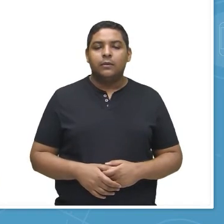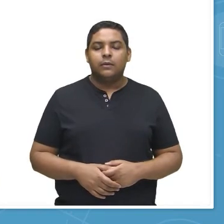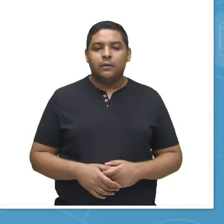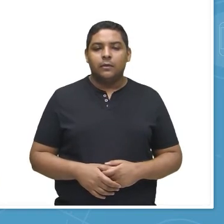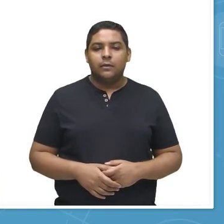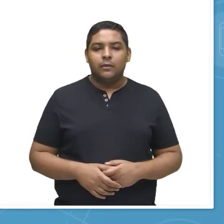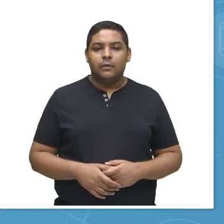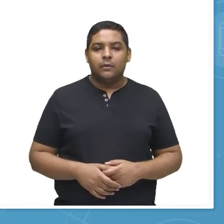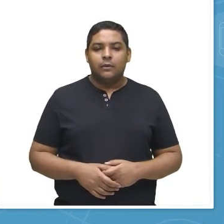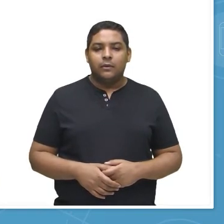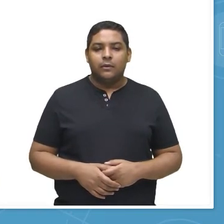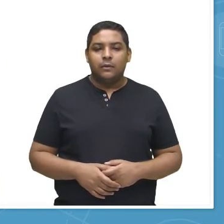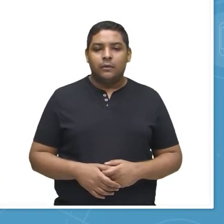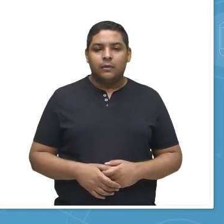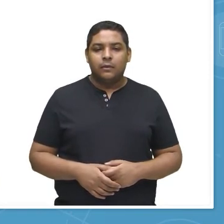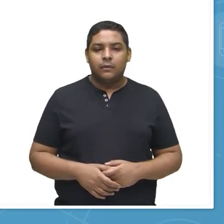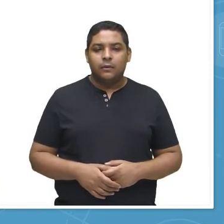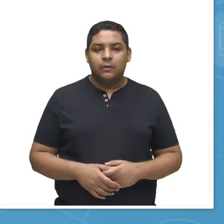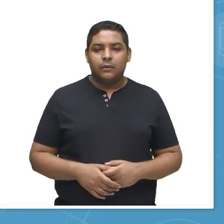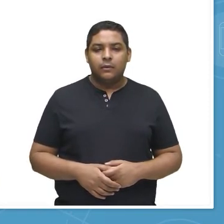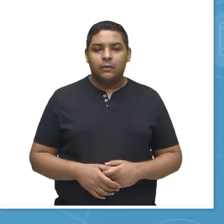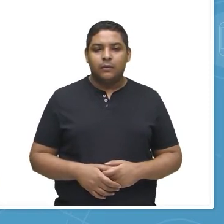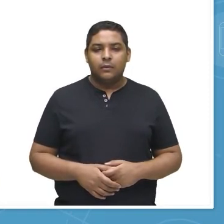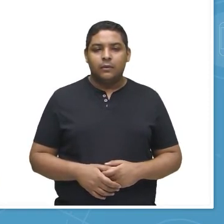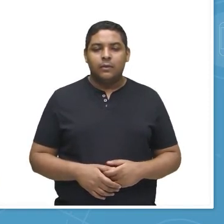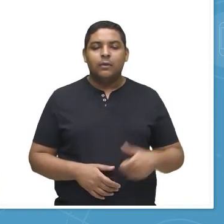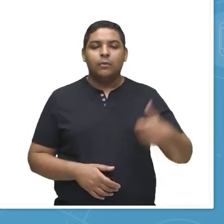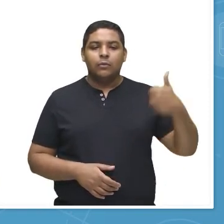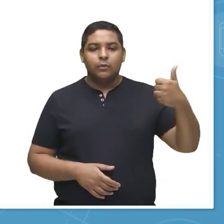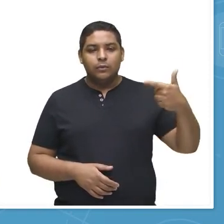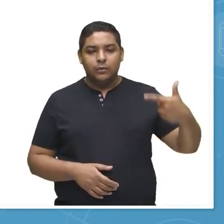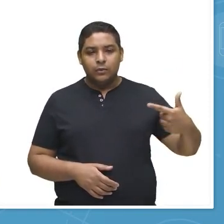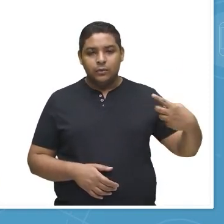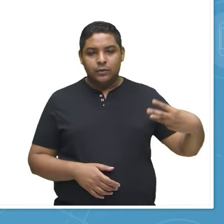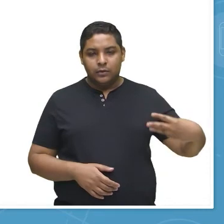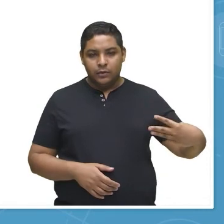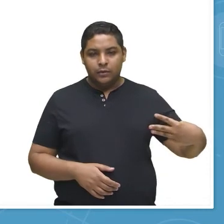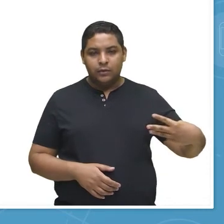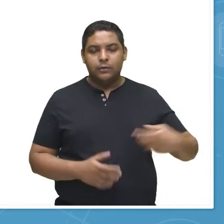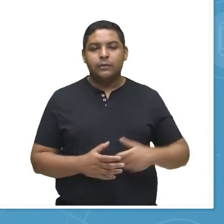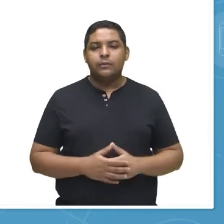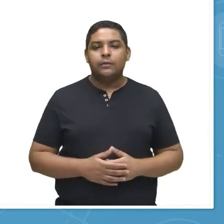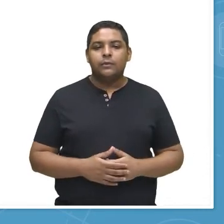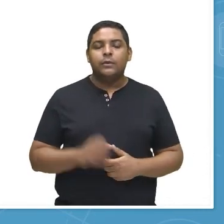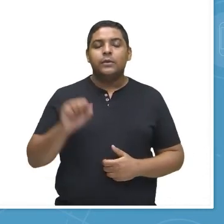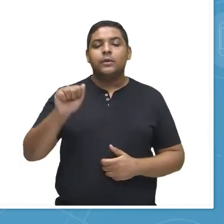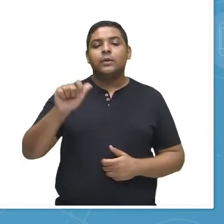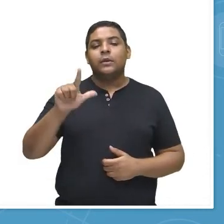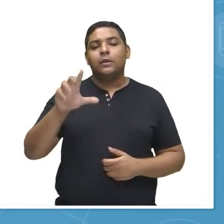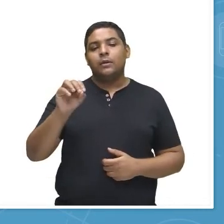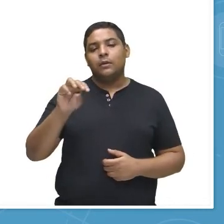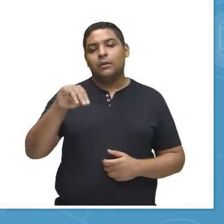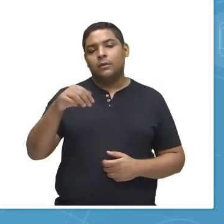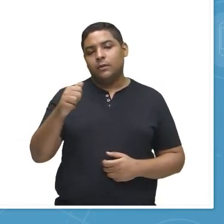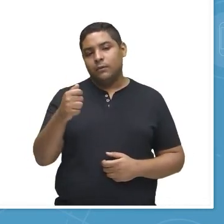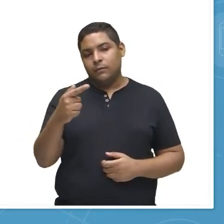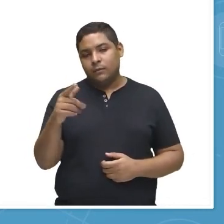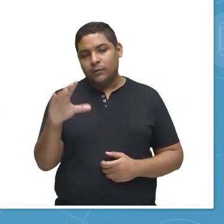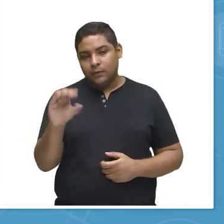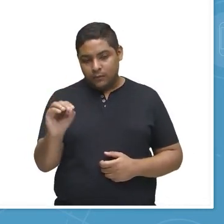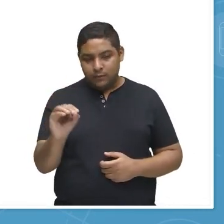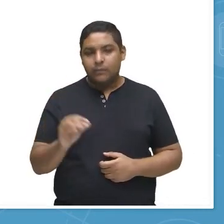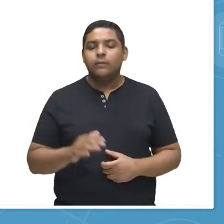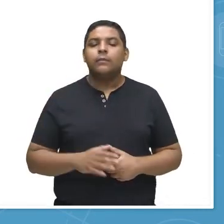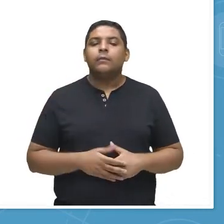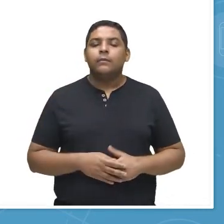sequência. 1, 2, 3, tá? O Salomão colocou na primeira questão 1, cidade,